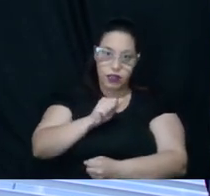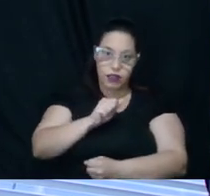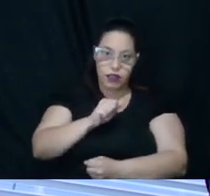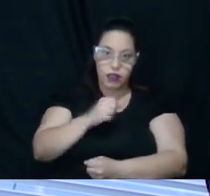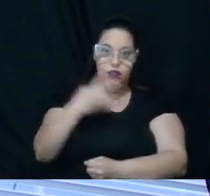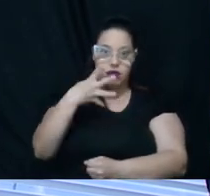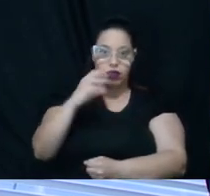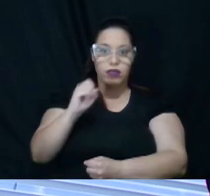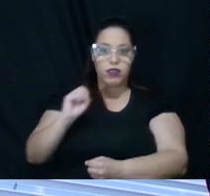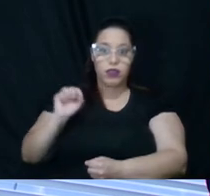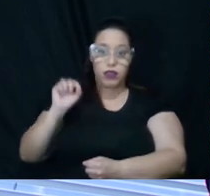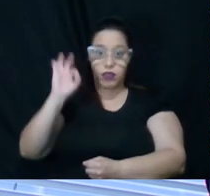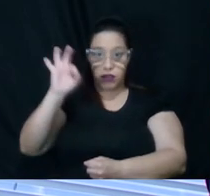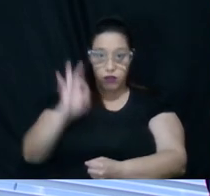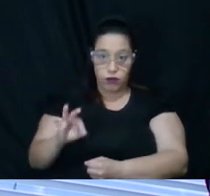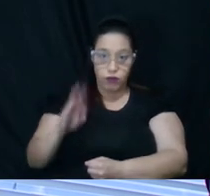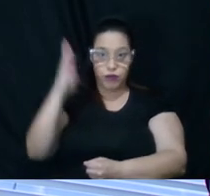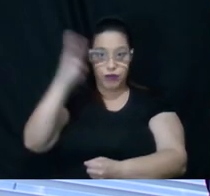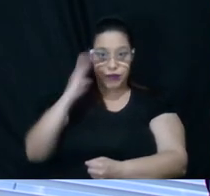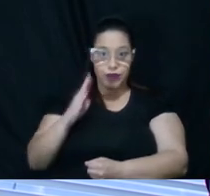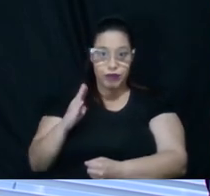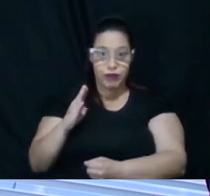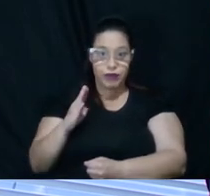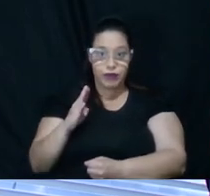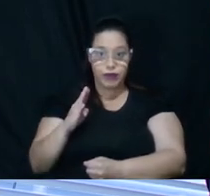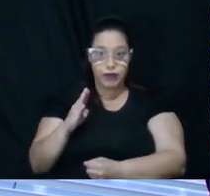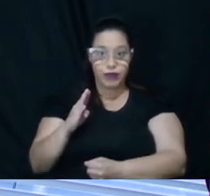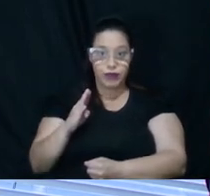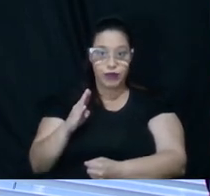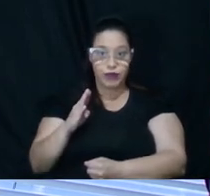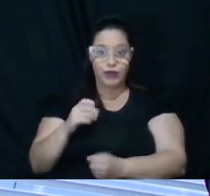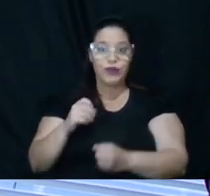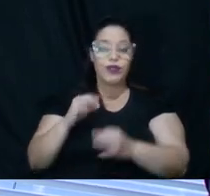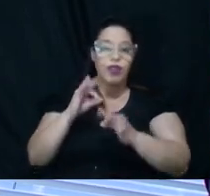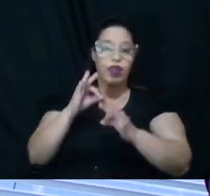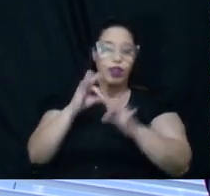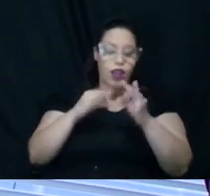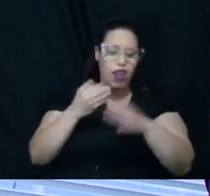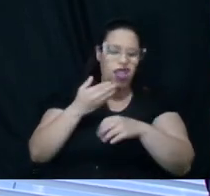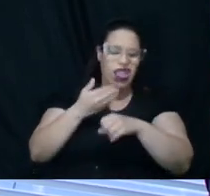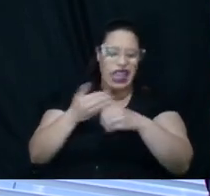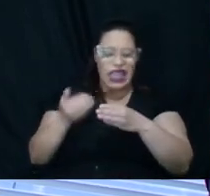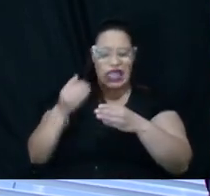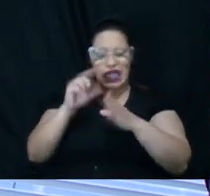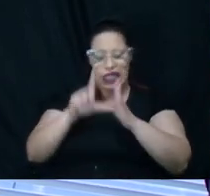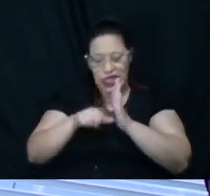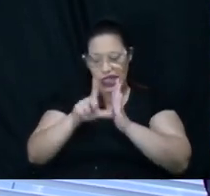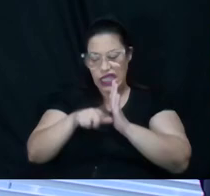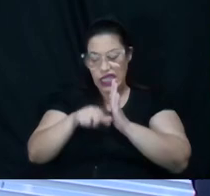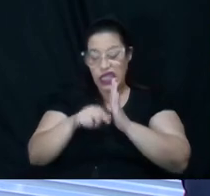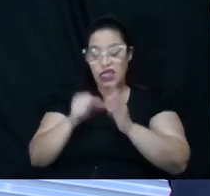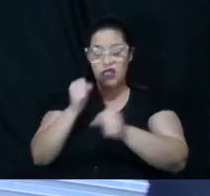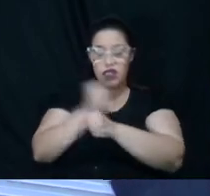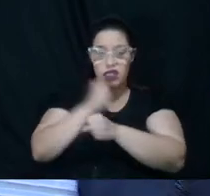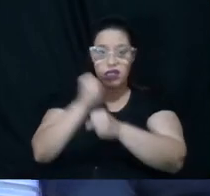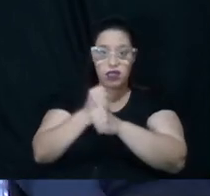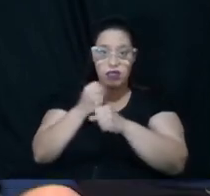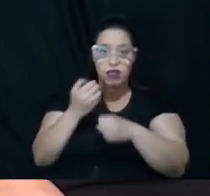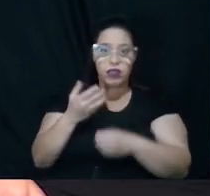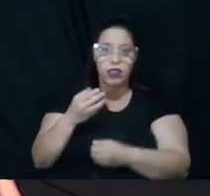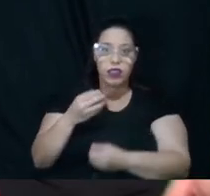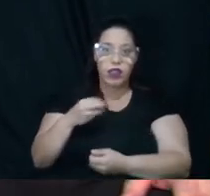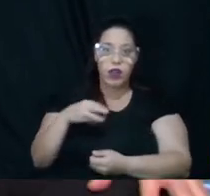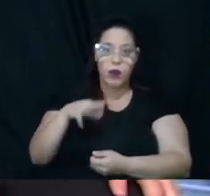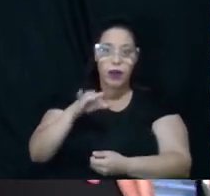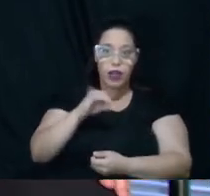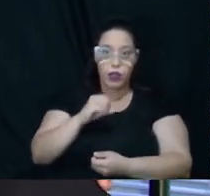40% dos brasileiros estão convivendo com as contas em atraso nos últimos anos. Por isso, eu estou aqui com o Marcos Griebler,